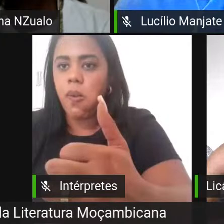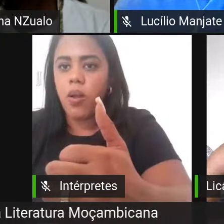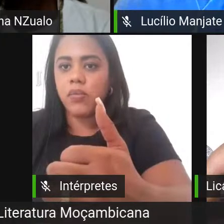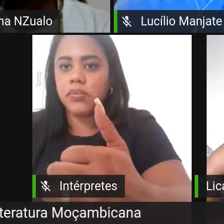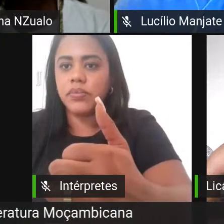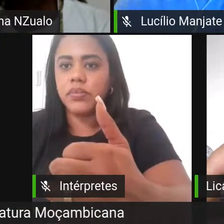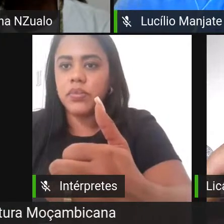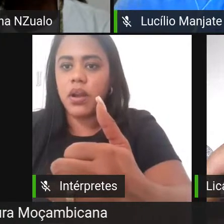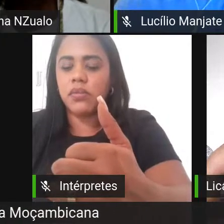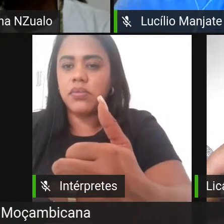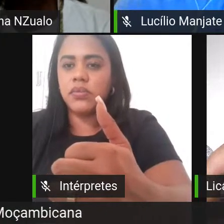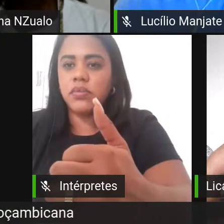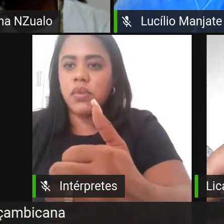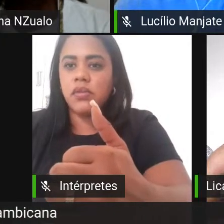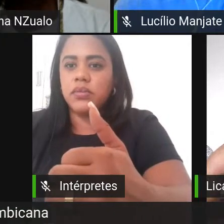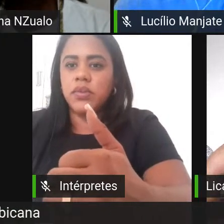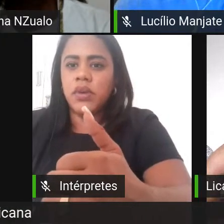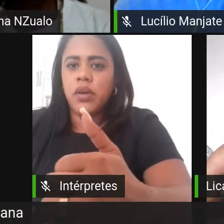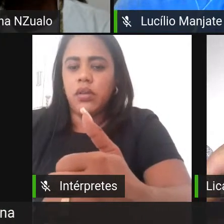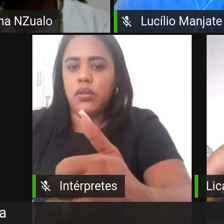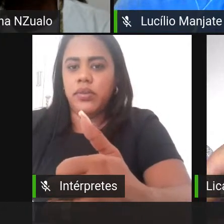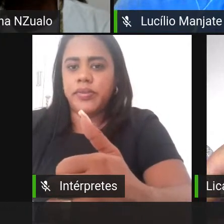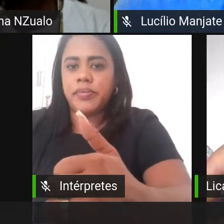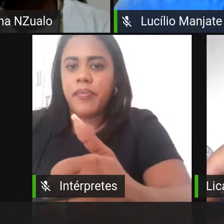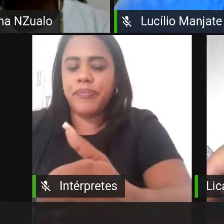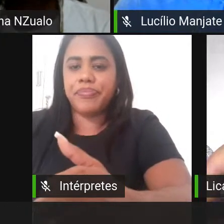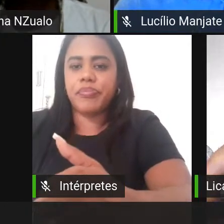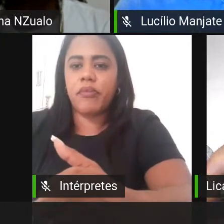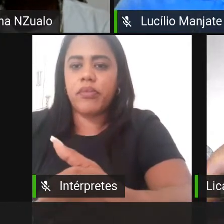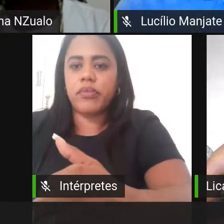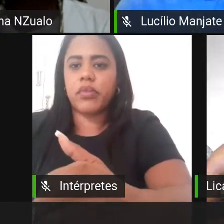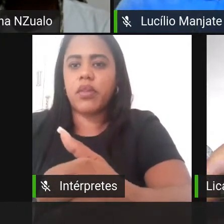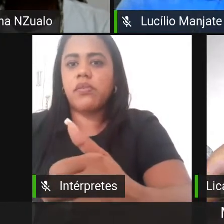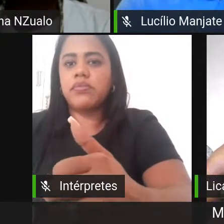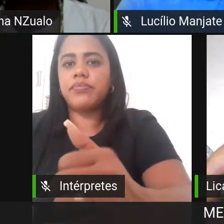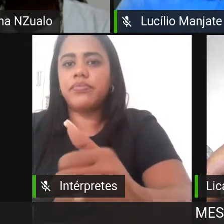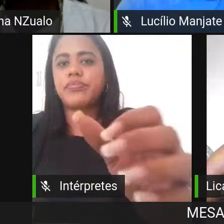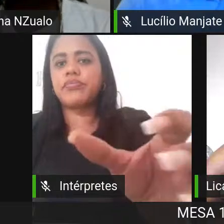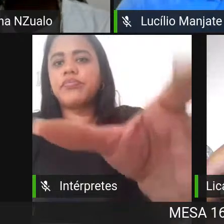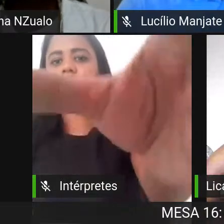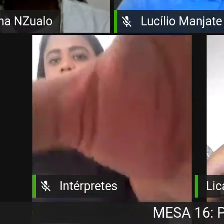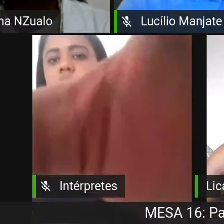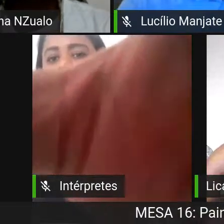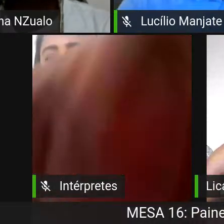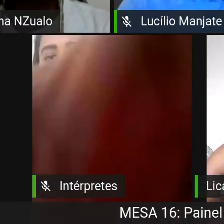Mas a nossa escrita é essencialmente escrita.